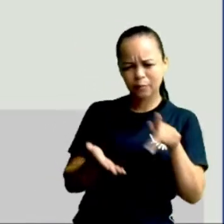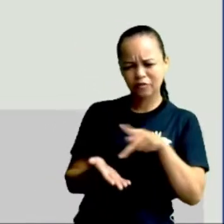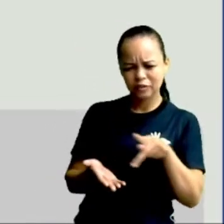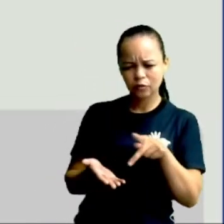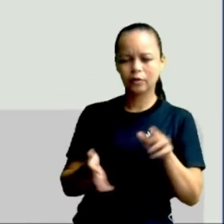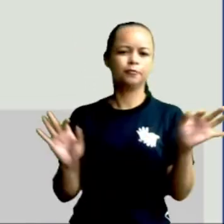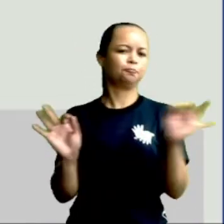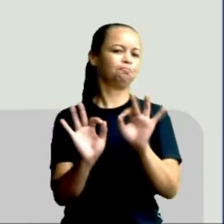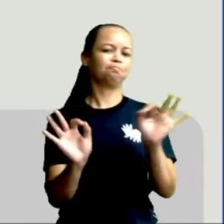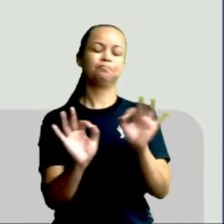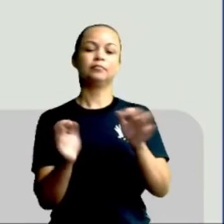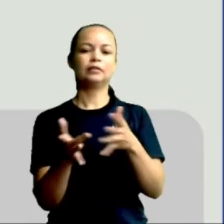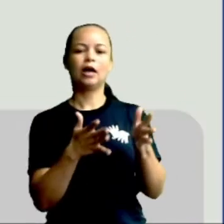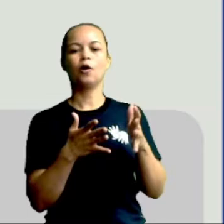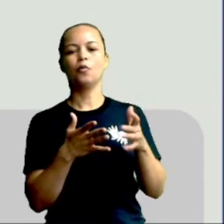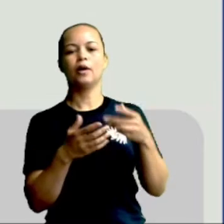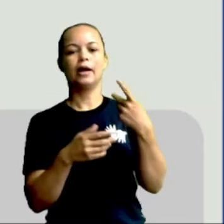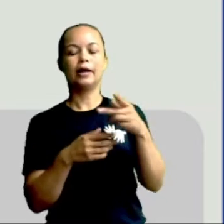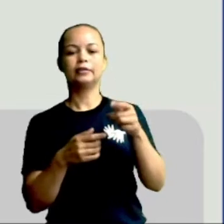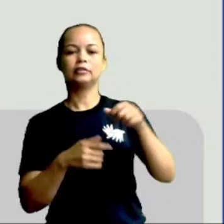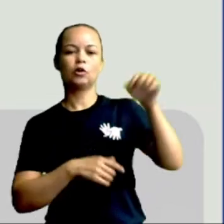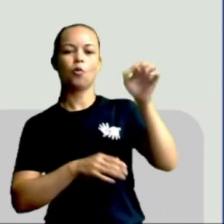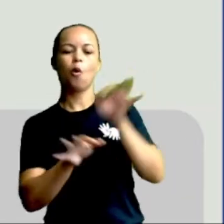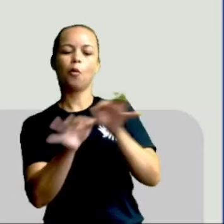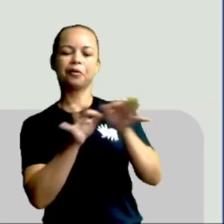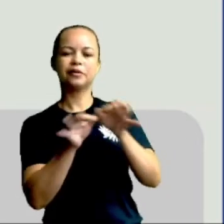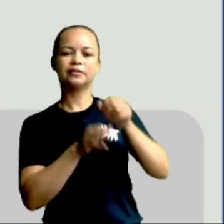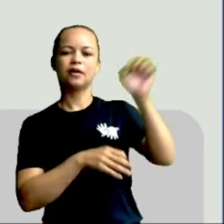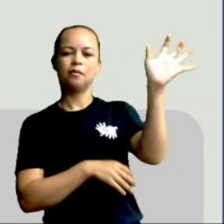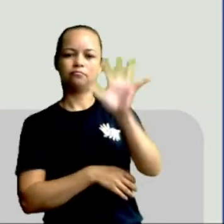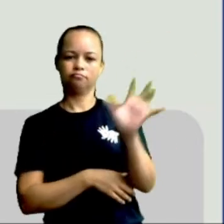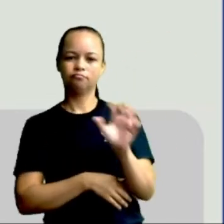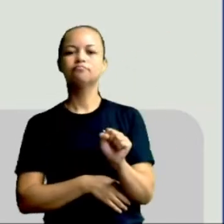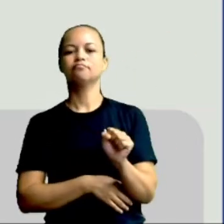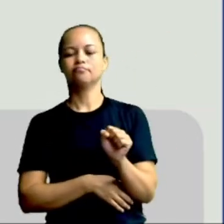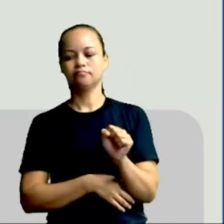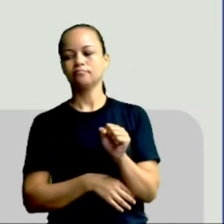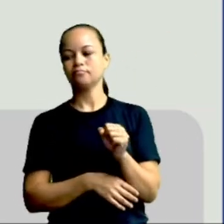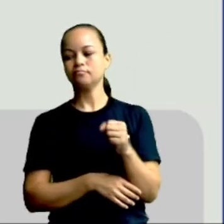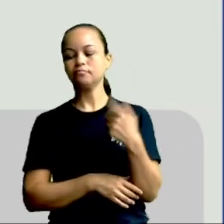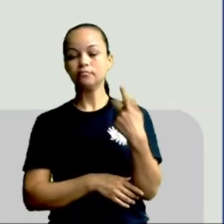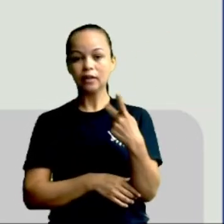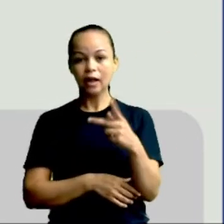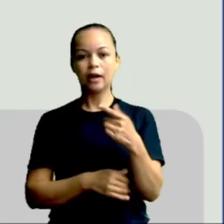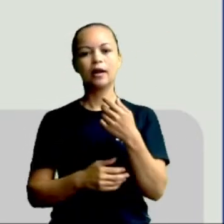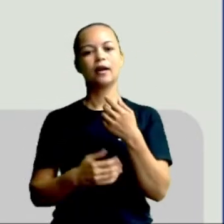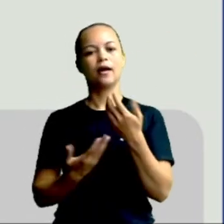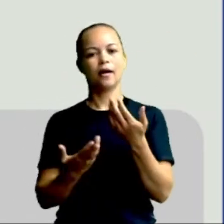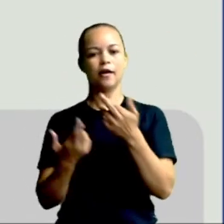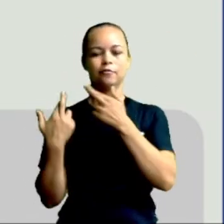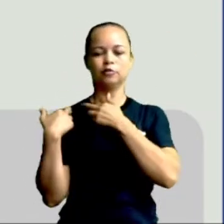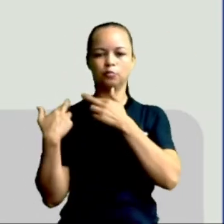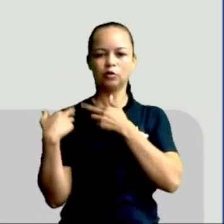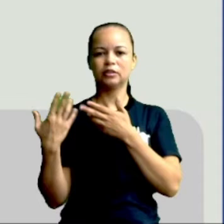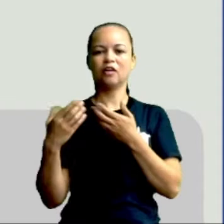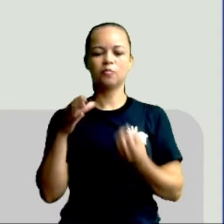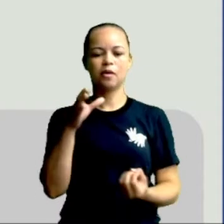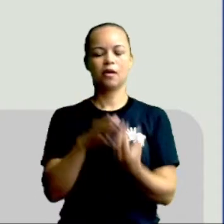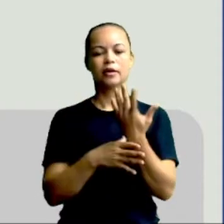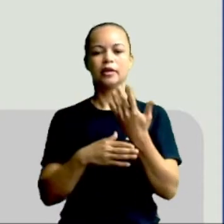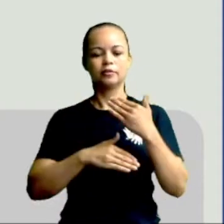a ciência e a arte de confeccionar mapas. A cartografia é responsável pela